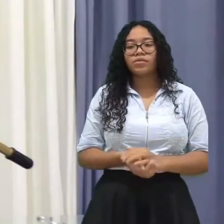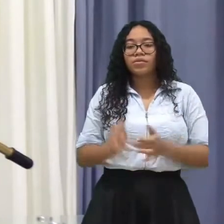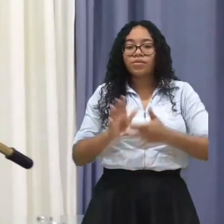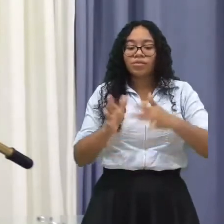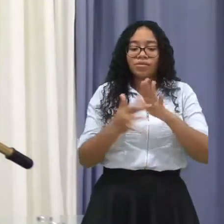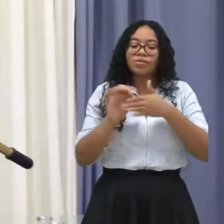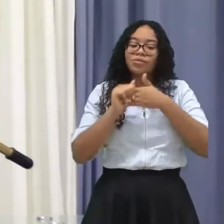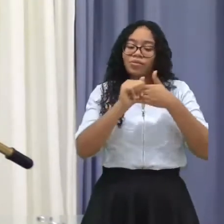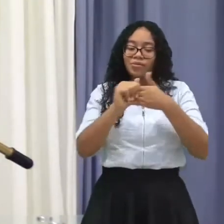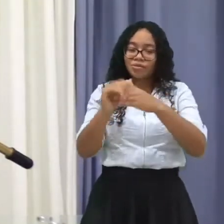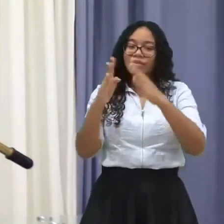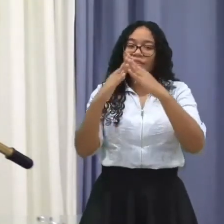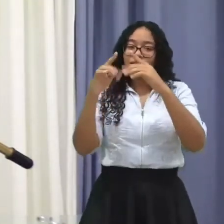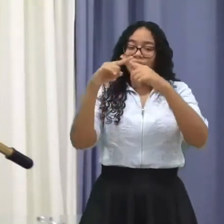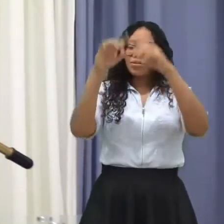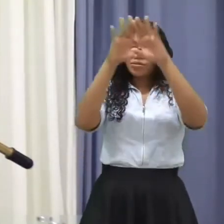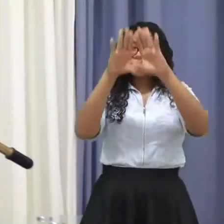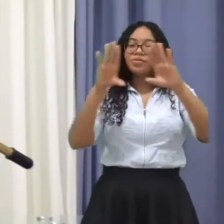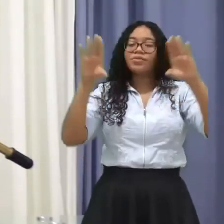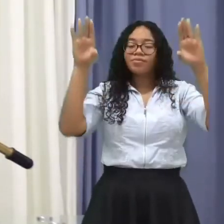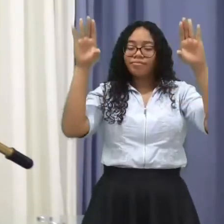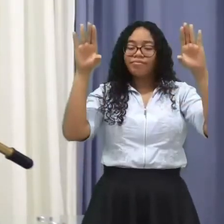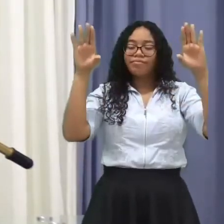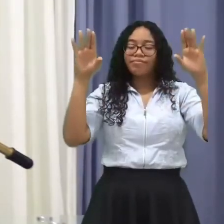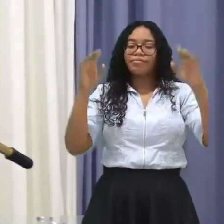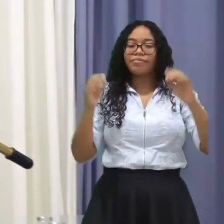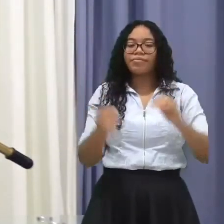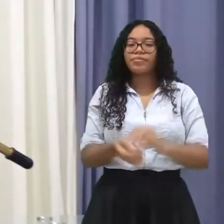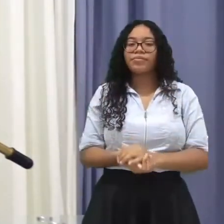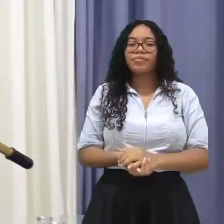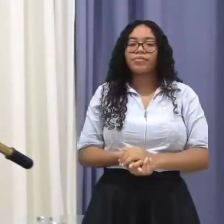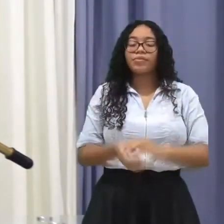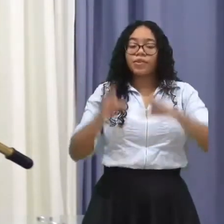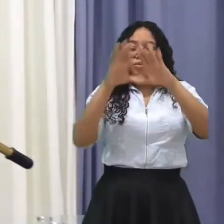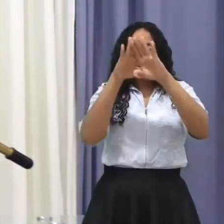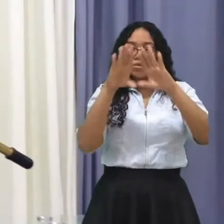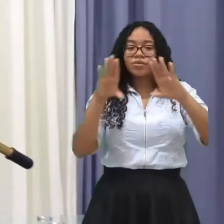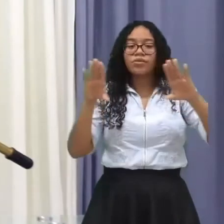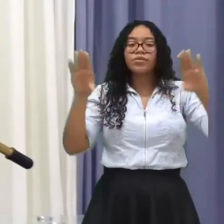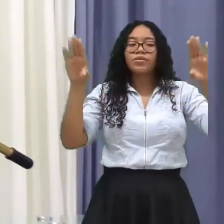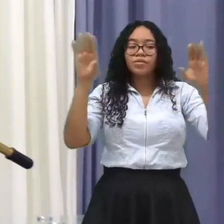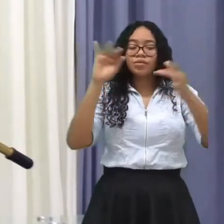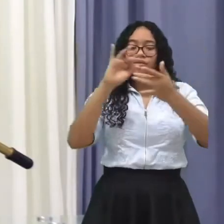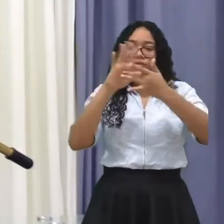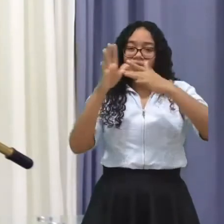a sua igreja, pois foi para o céu que Jesus foi.